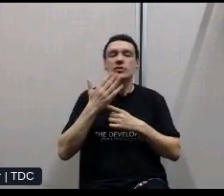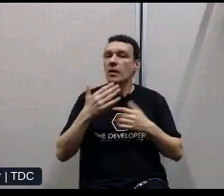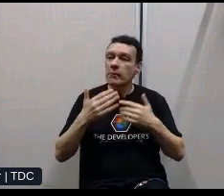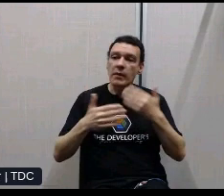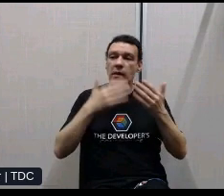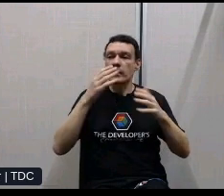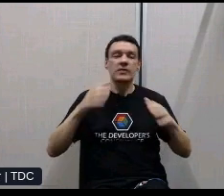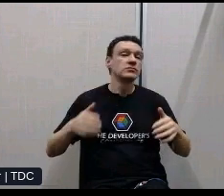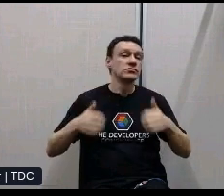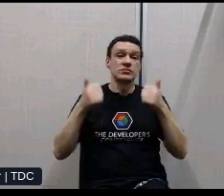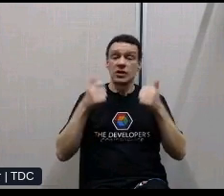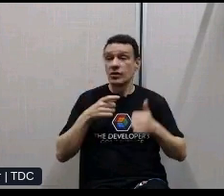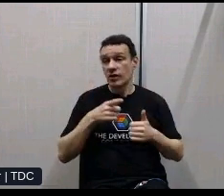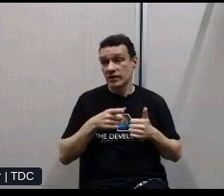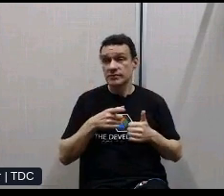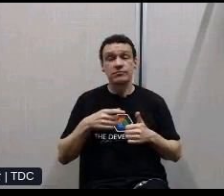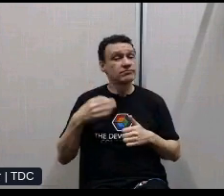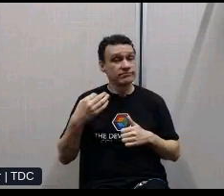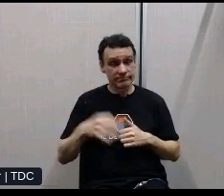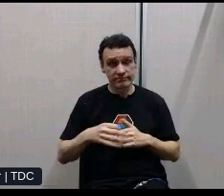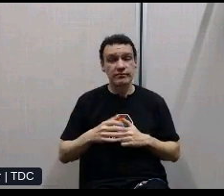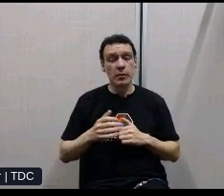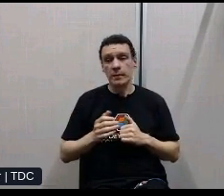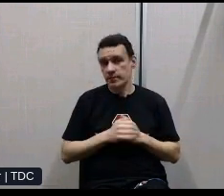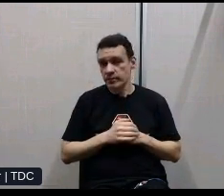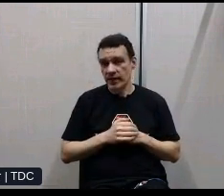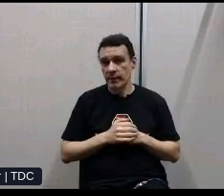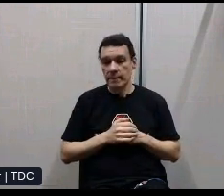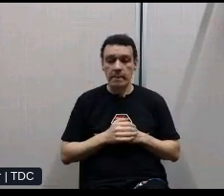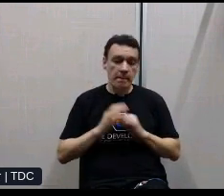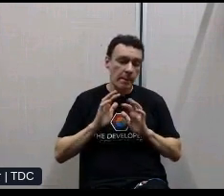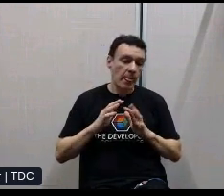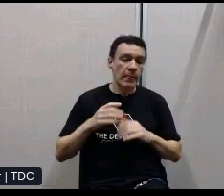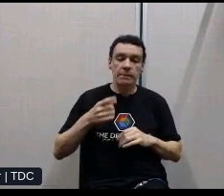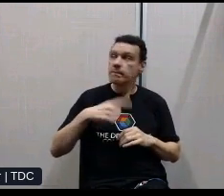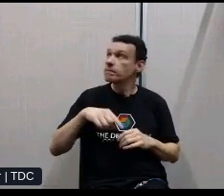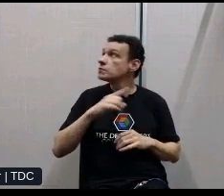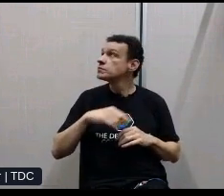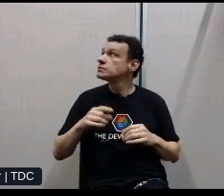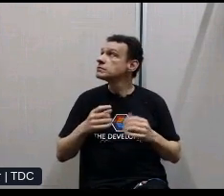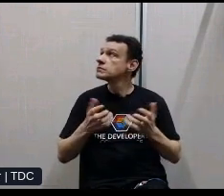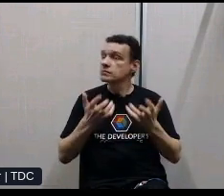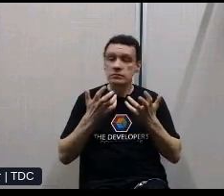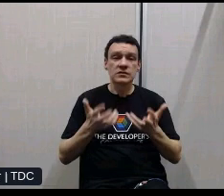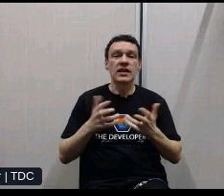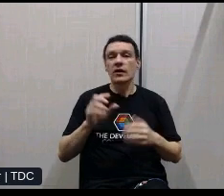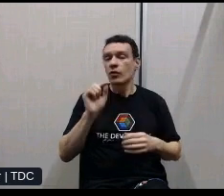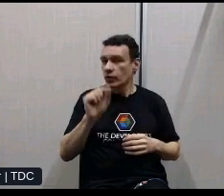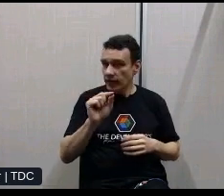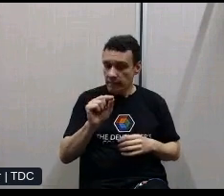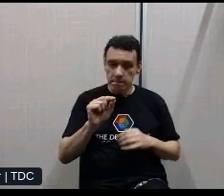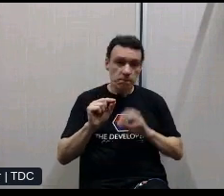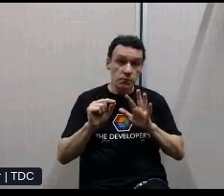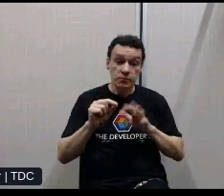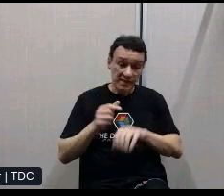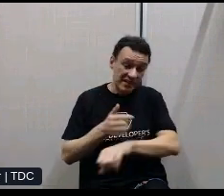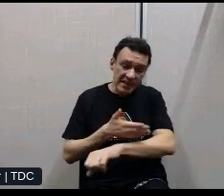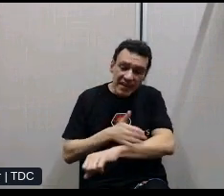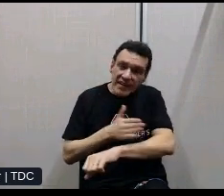legal. E a ideia aqui, a proposta é mostrar que você vai treinando modelos